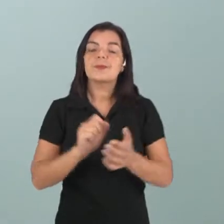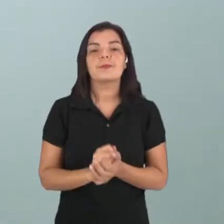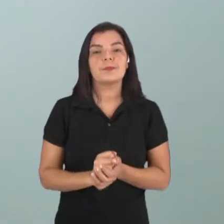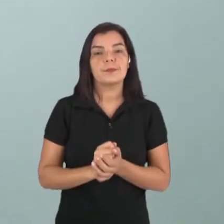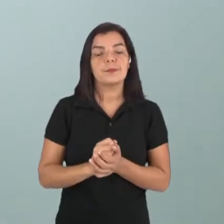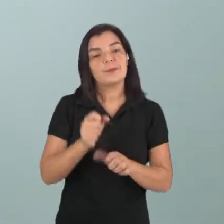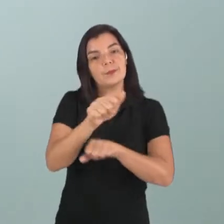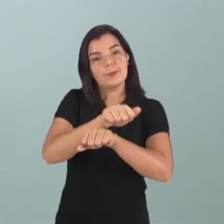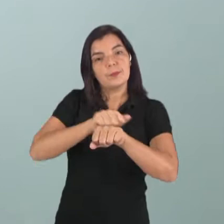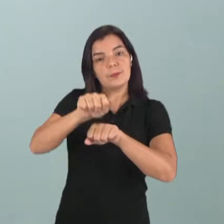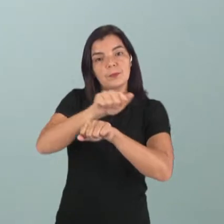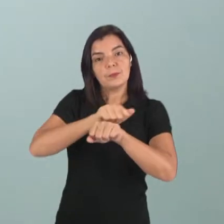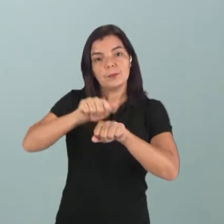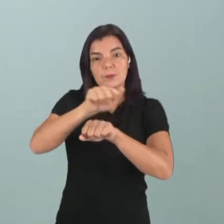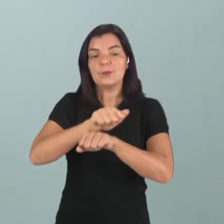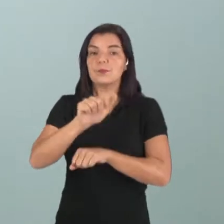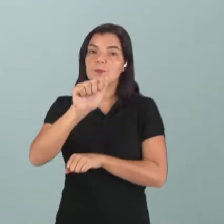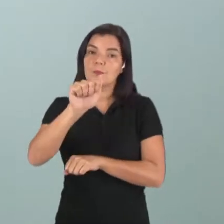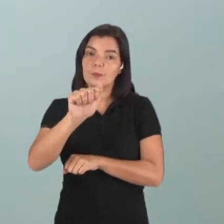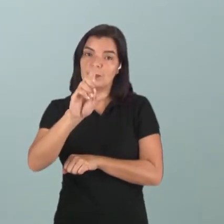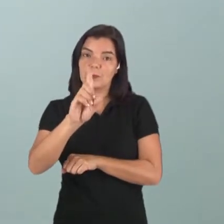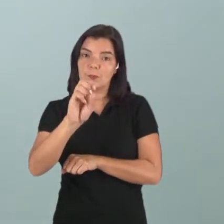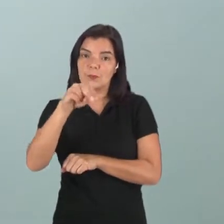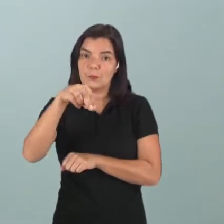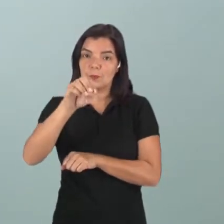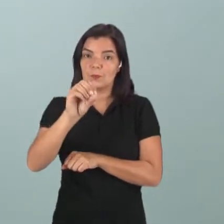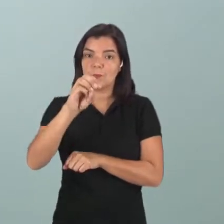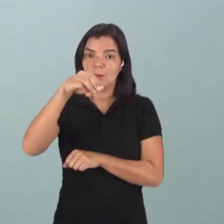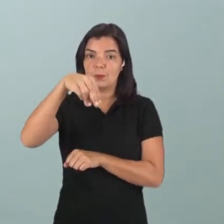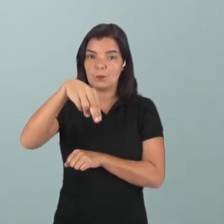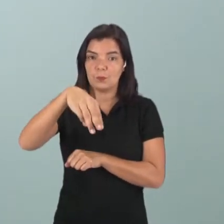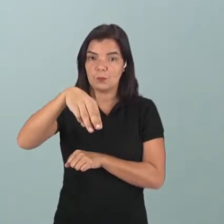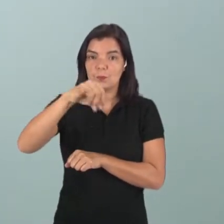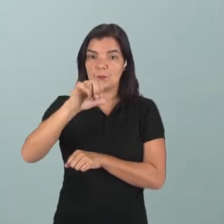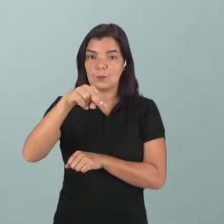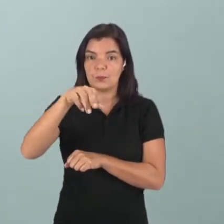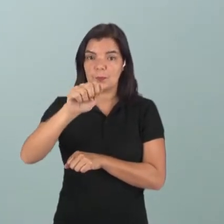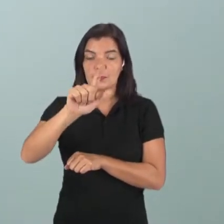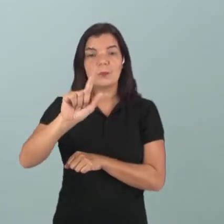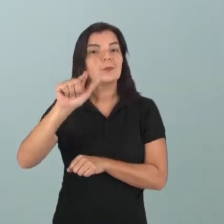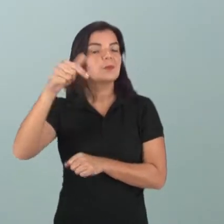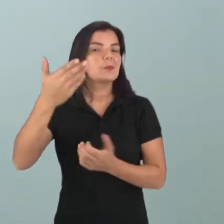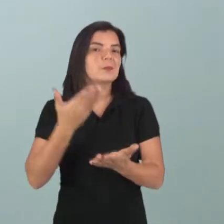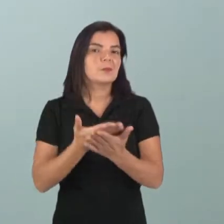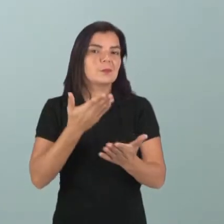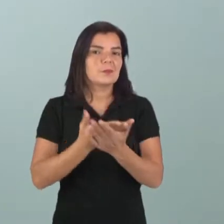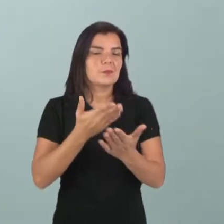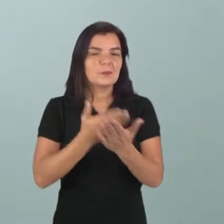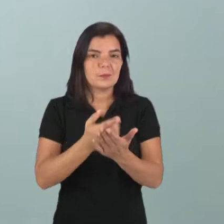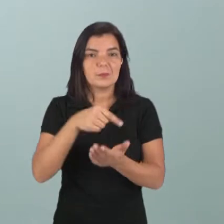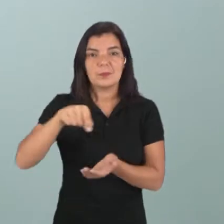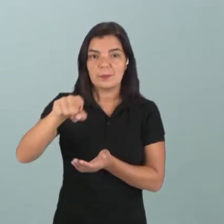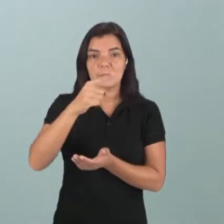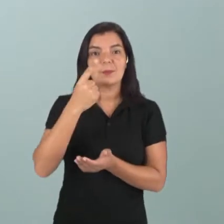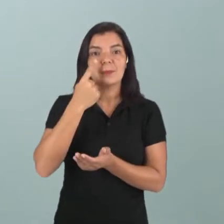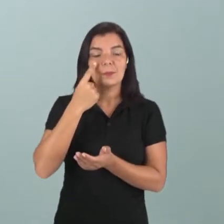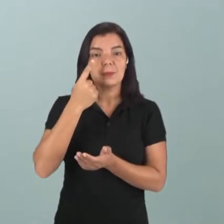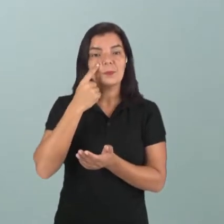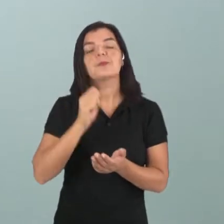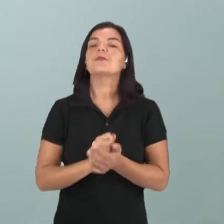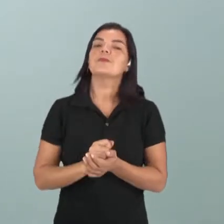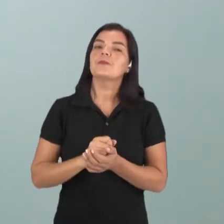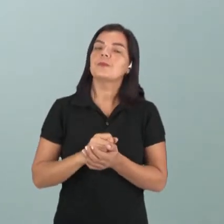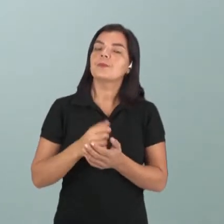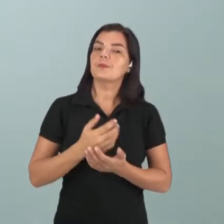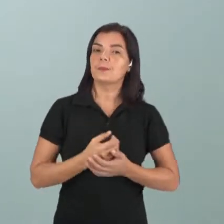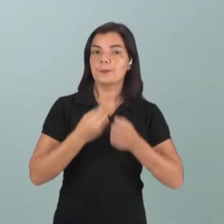de adjunto adnominal. Essa parte adjunto adnominal é um assunto para uma outra aula, mas já fica aí um linkzinho para quando, né, a gente for fazer essa